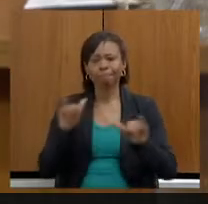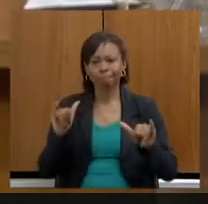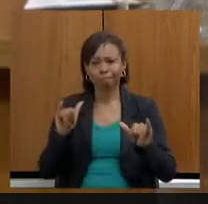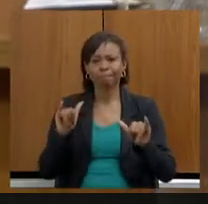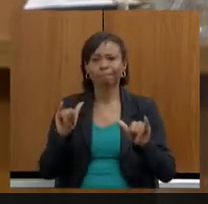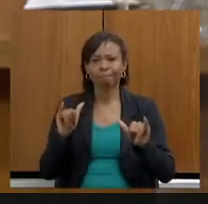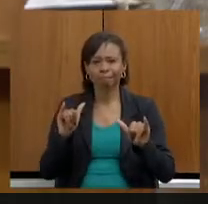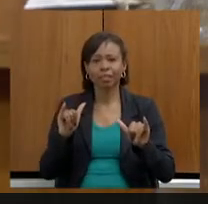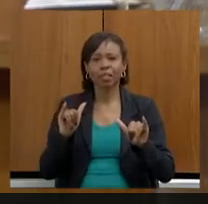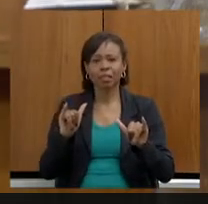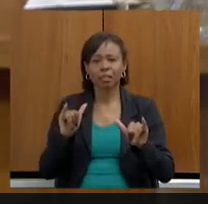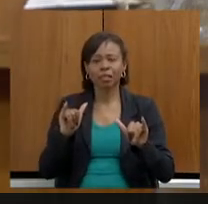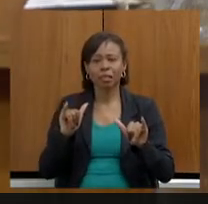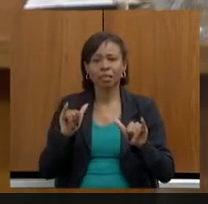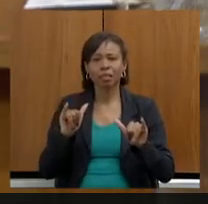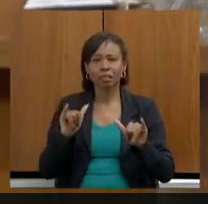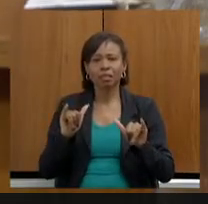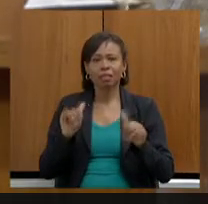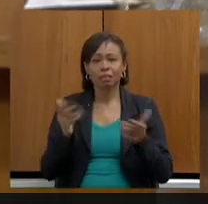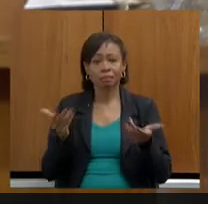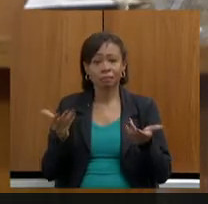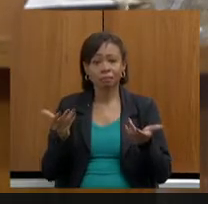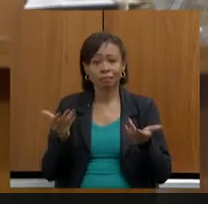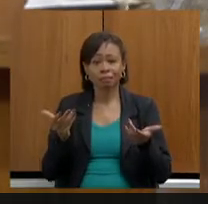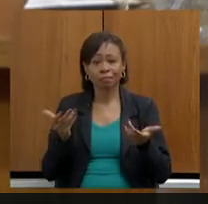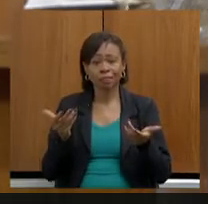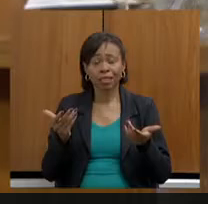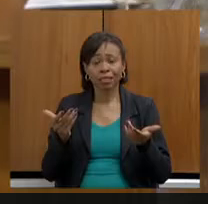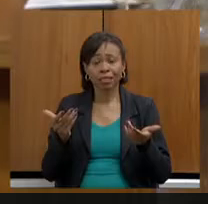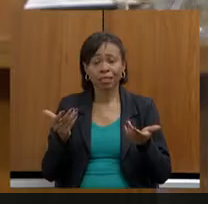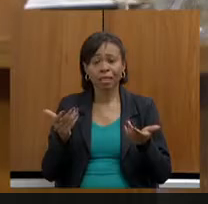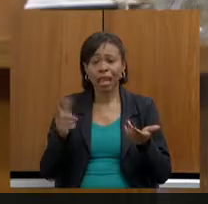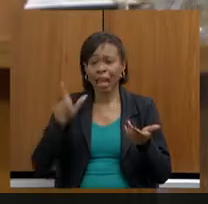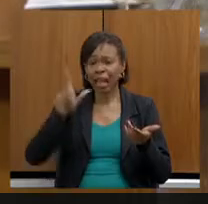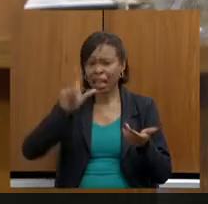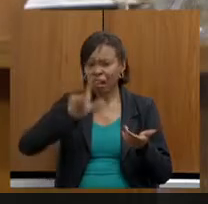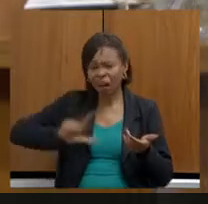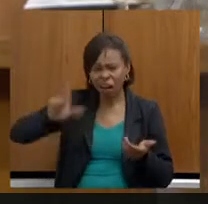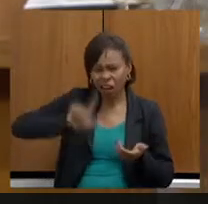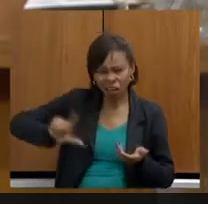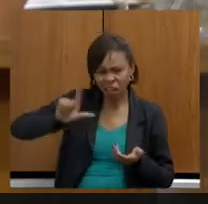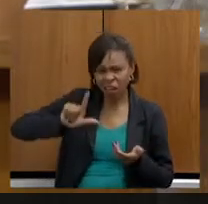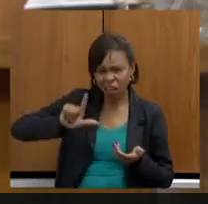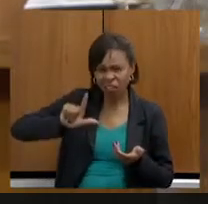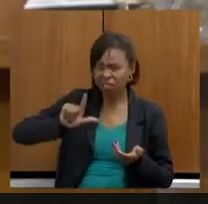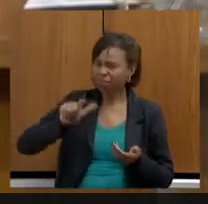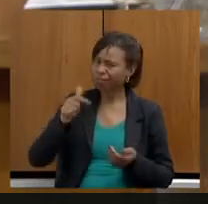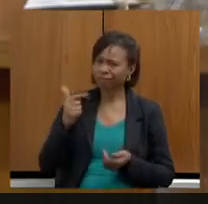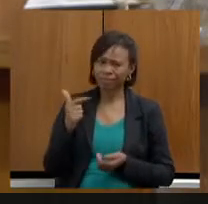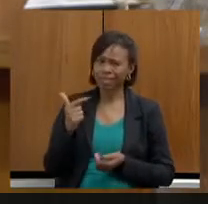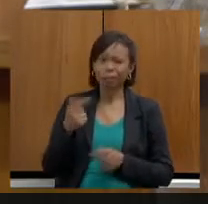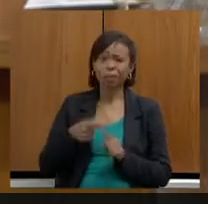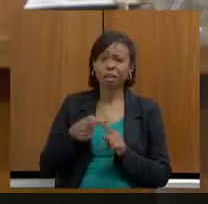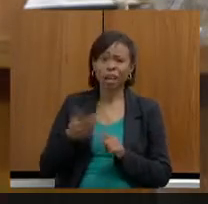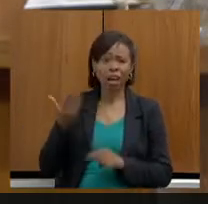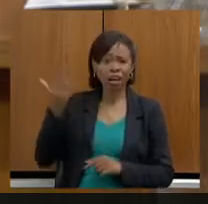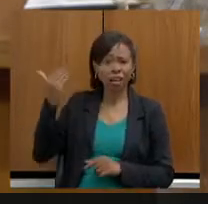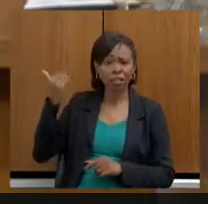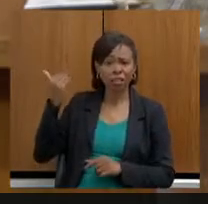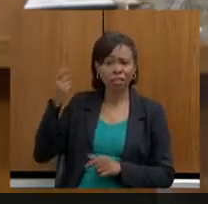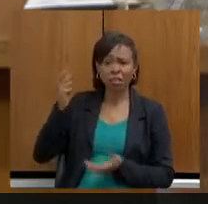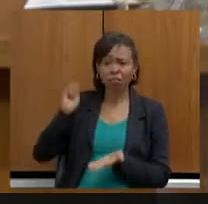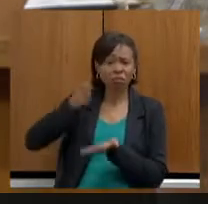casa não é óbvio e sabe por quê que não é óbvio porque não foi cumprido pela administração anterior